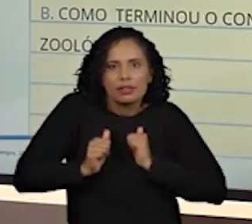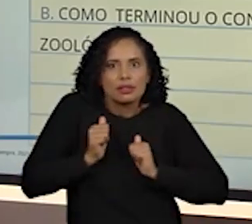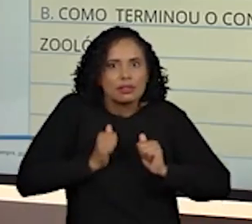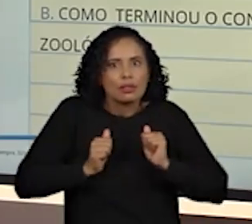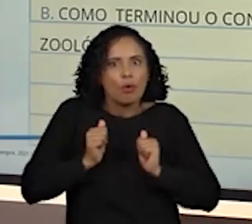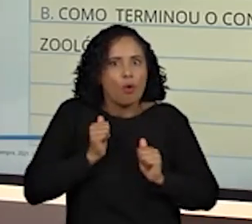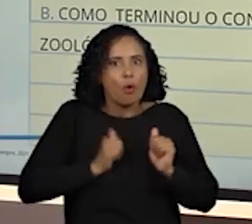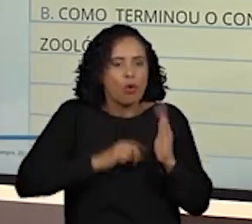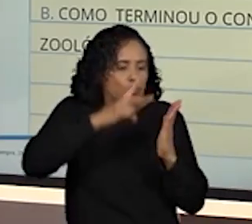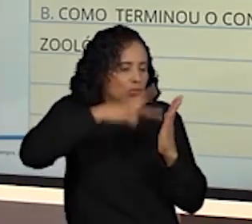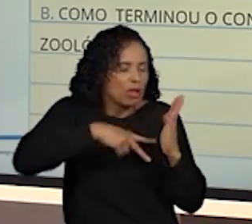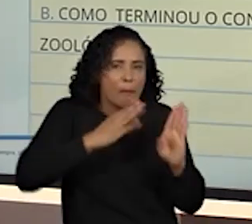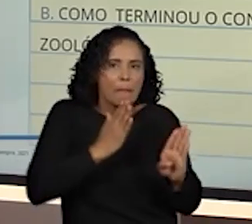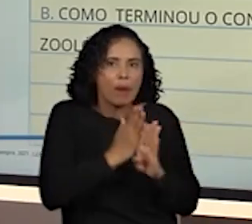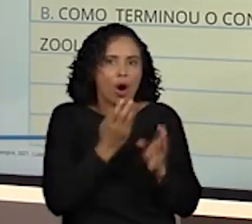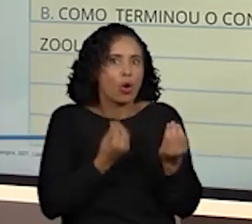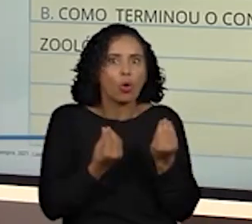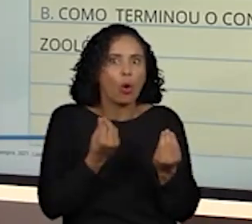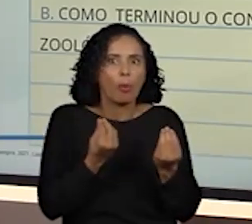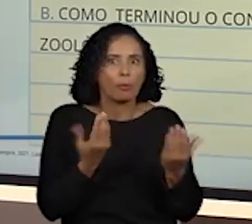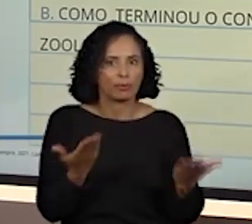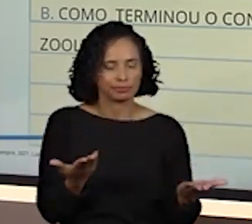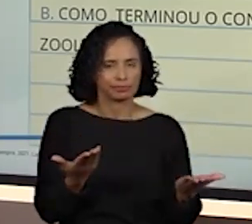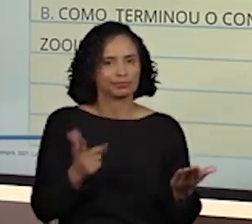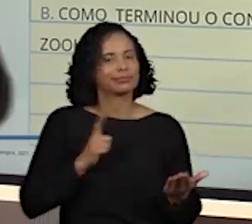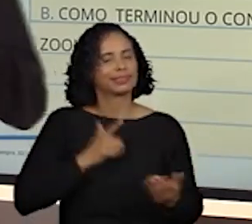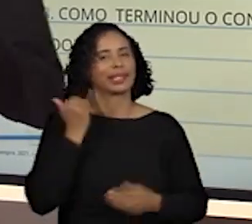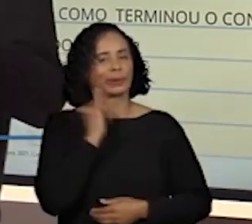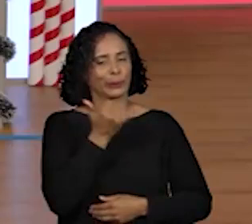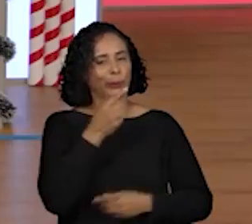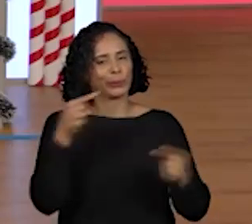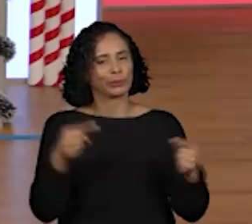no gênero textual, conto de assombração,